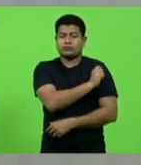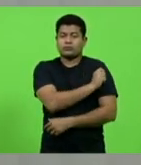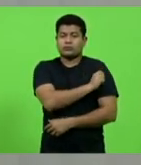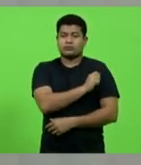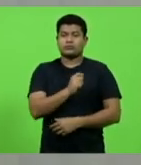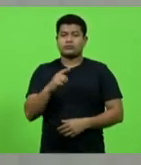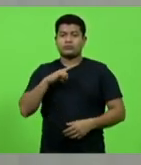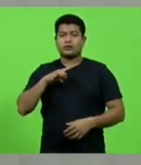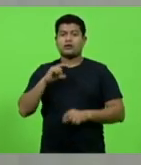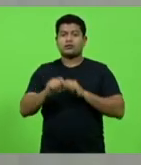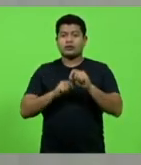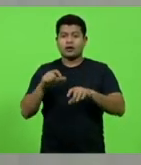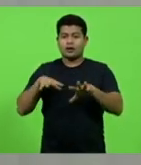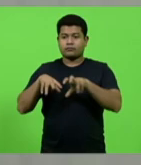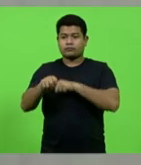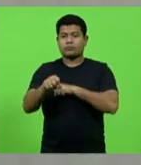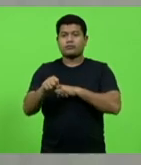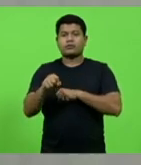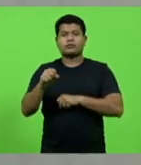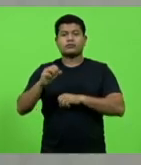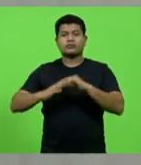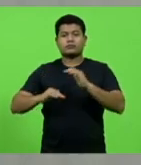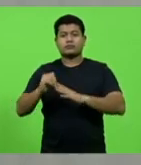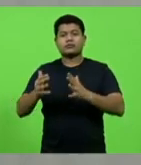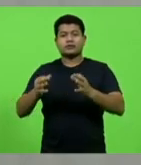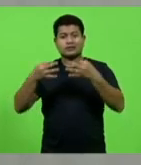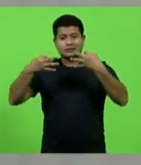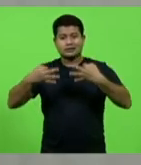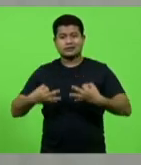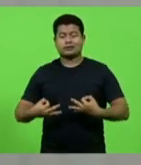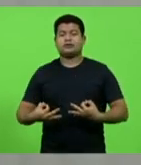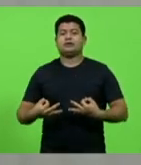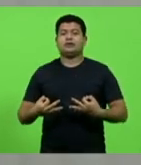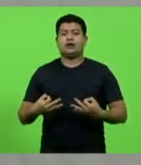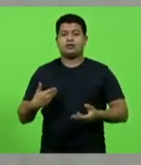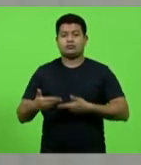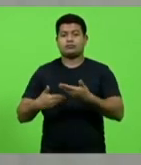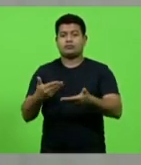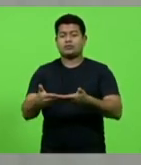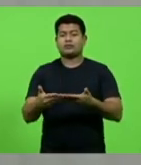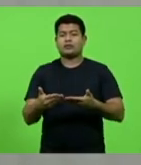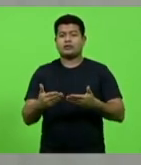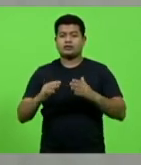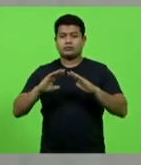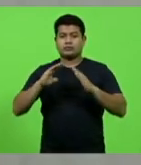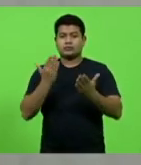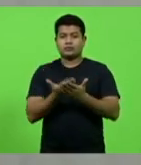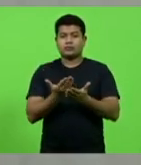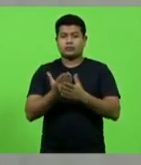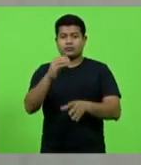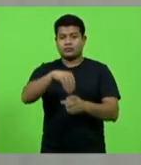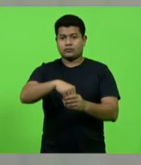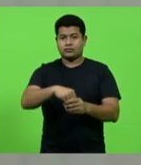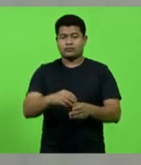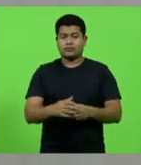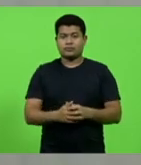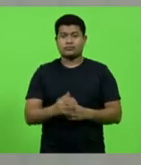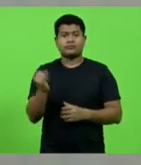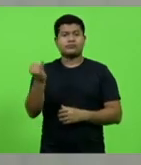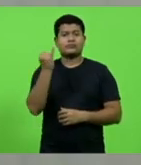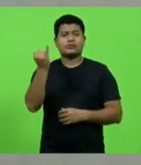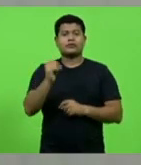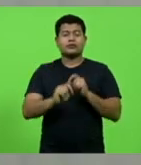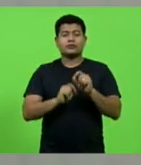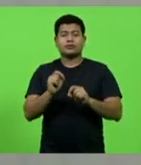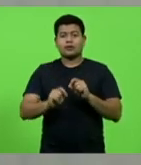formação escolar adequada para a condução desse processo de ensino domiciliar. É fundamental que a